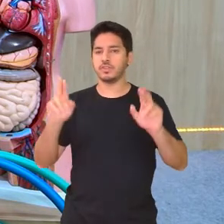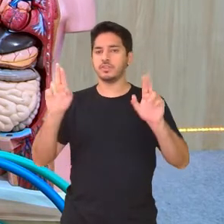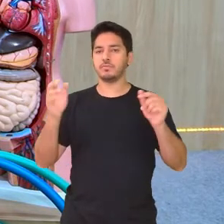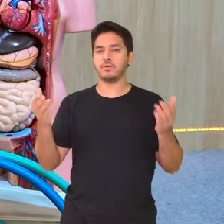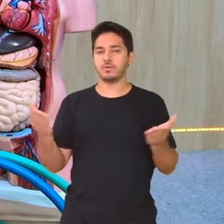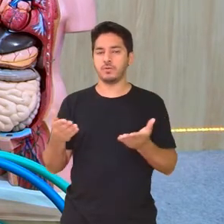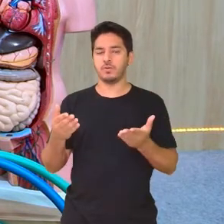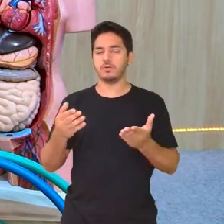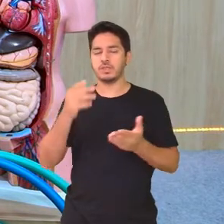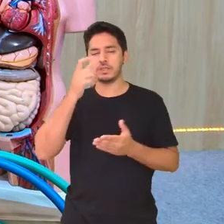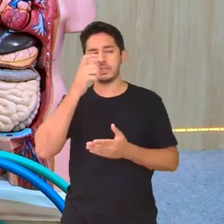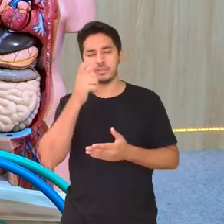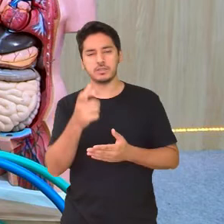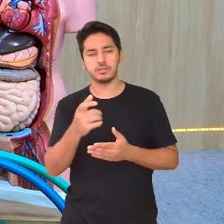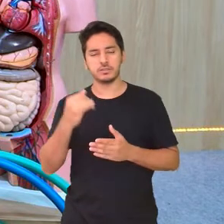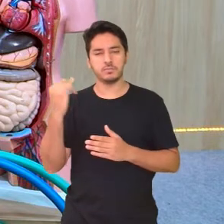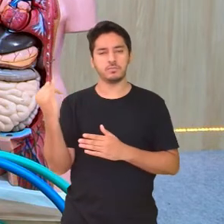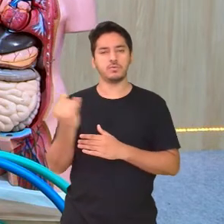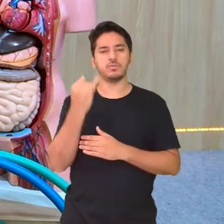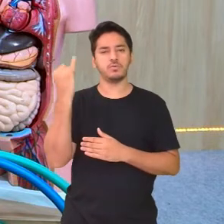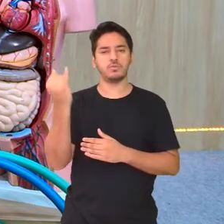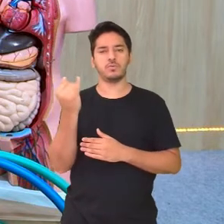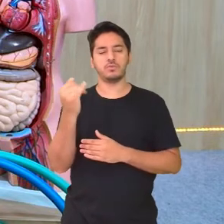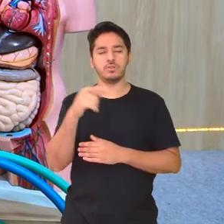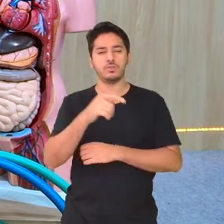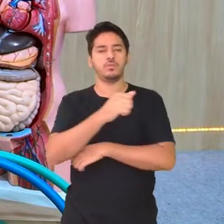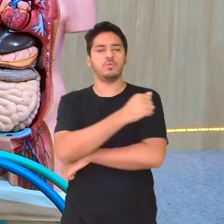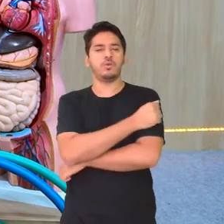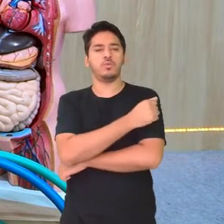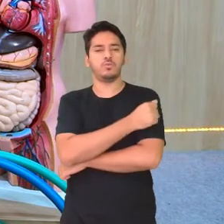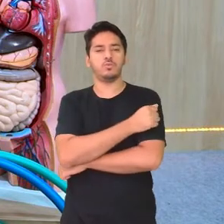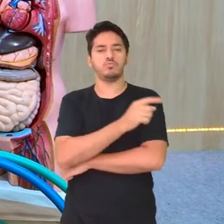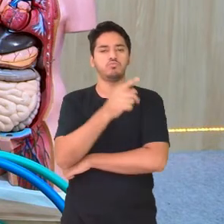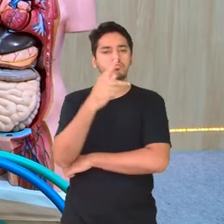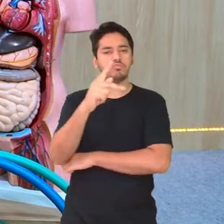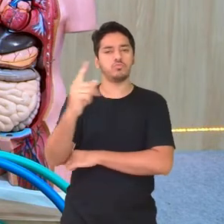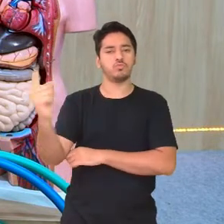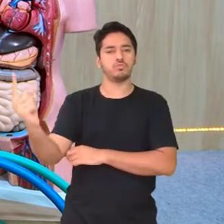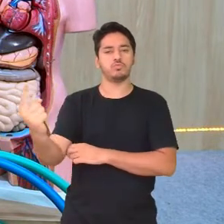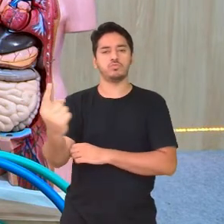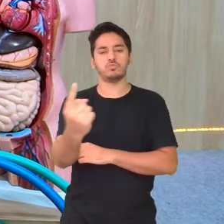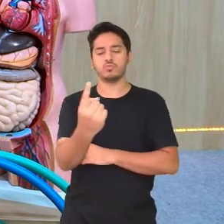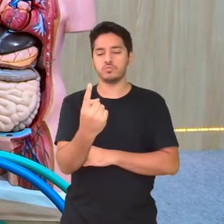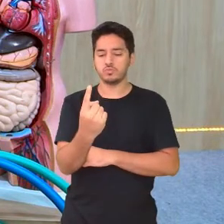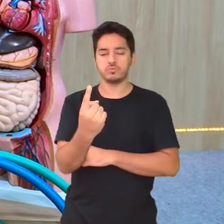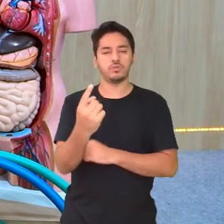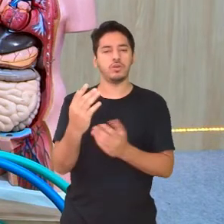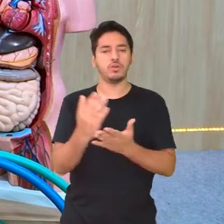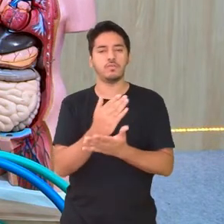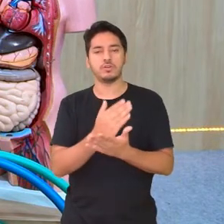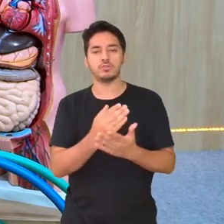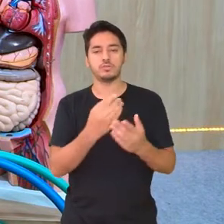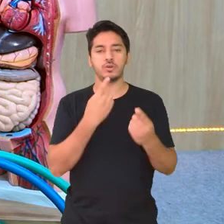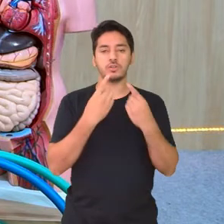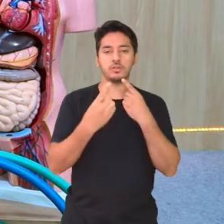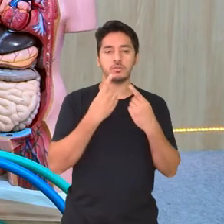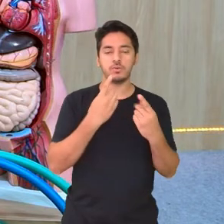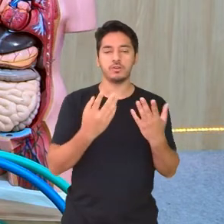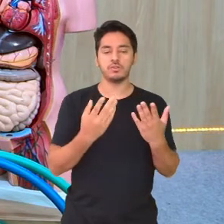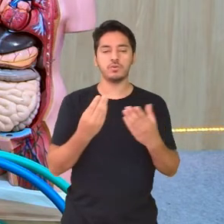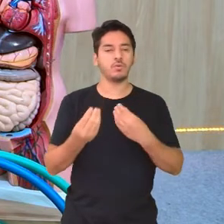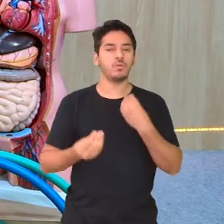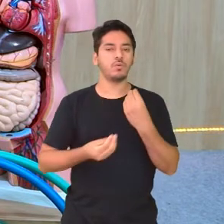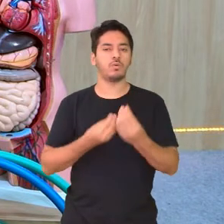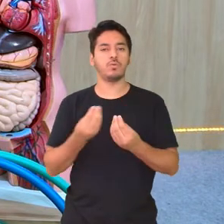importante, oportunizar esse estudante que chega aí na sua sala, que chega em nossos atendimentos, como